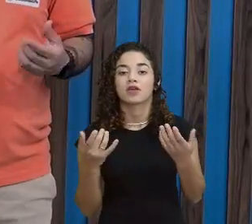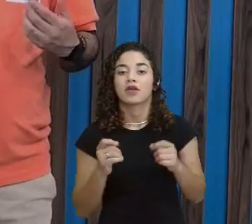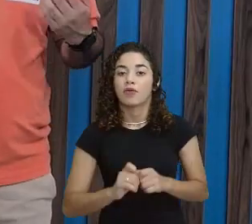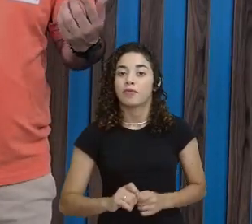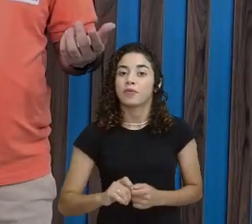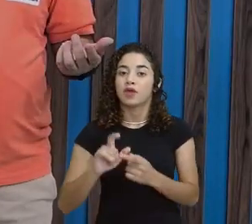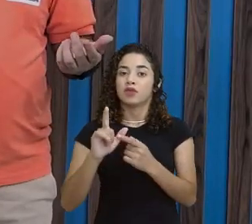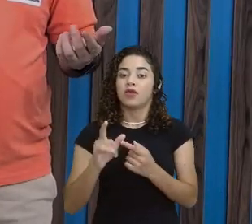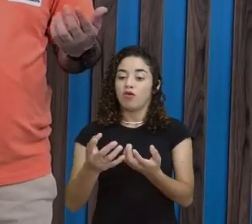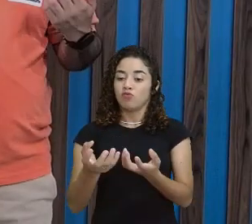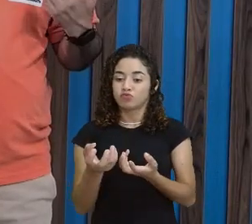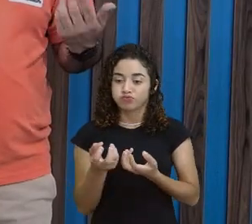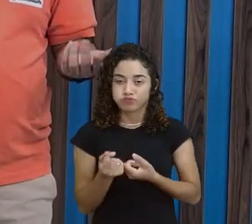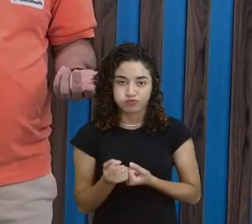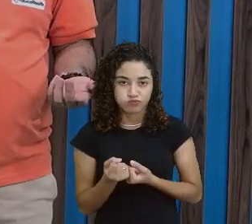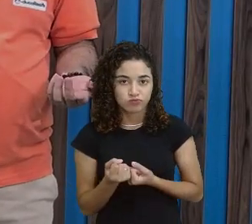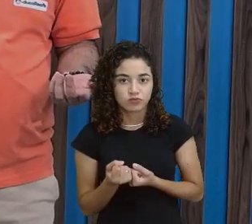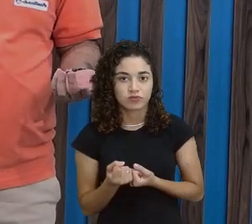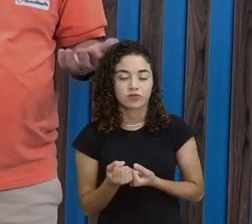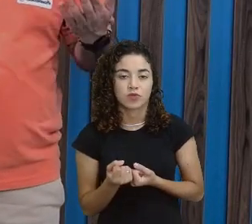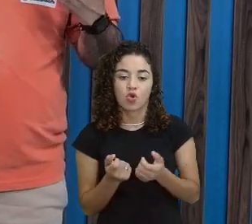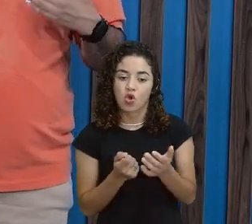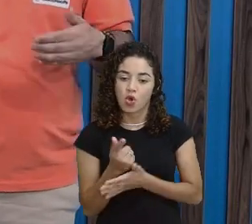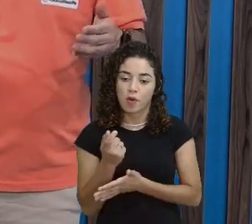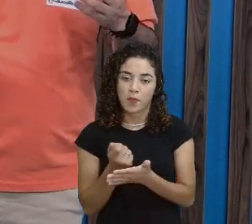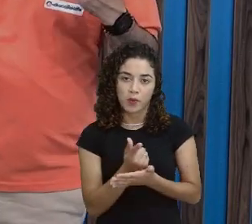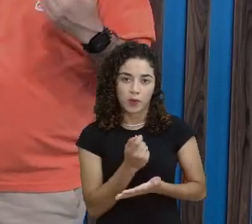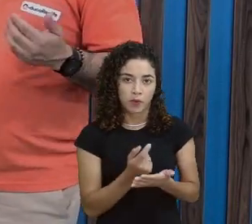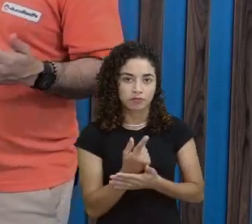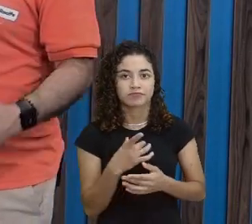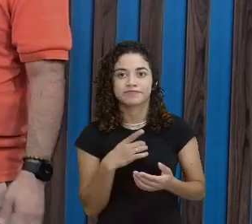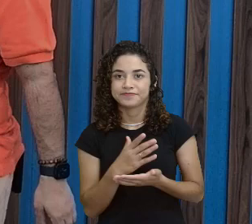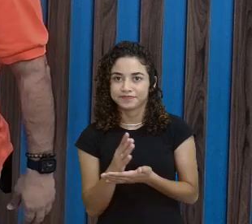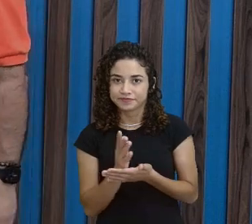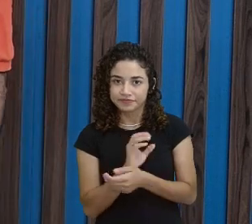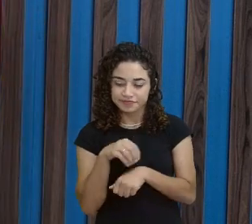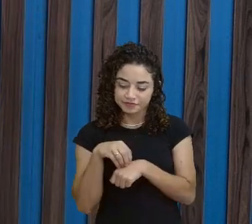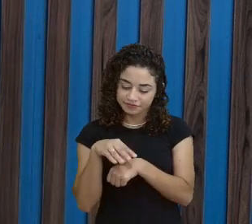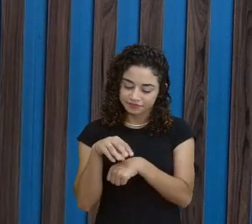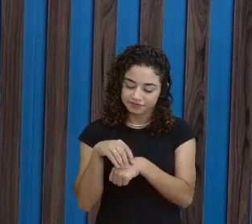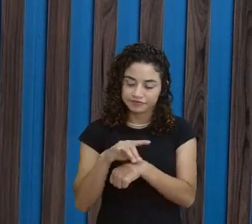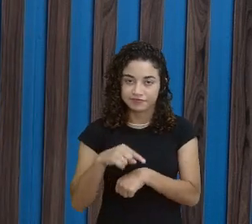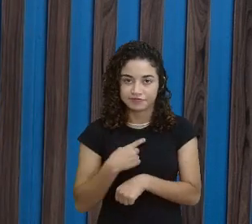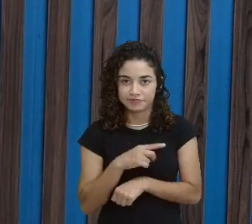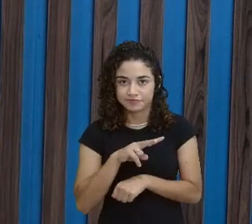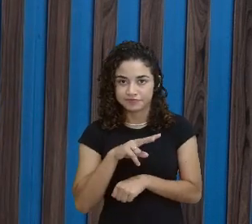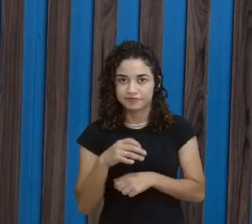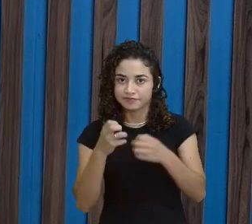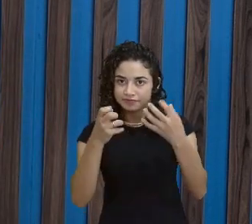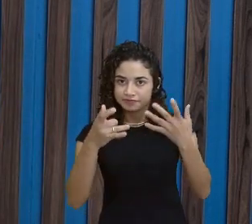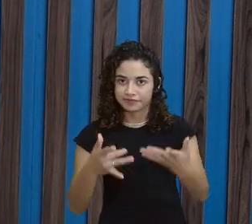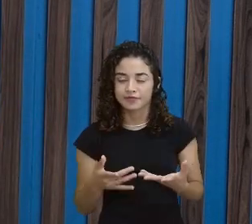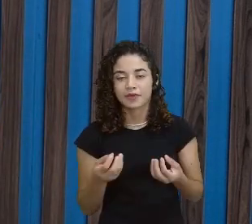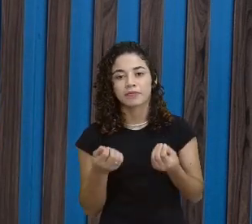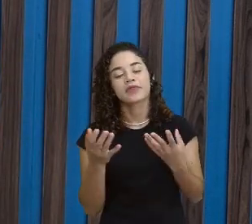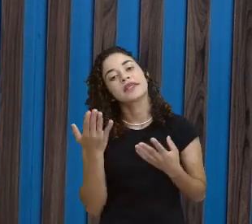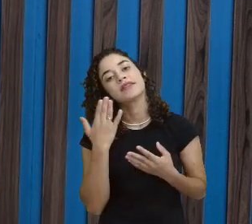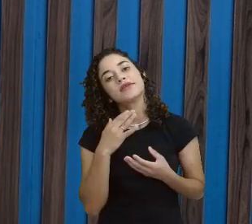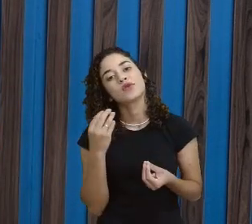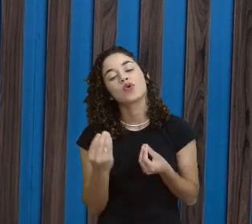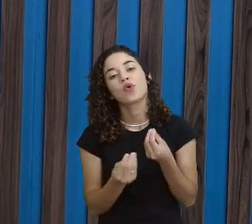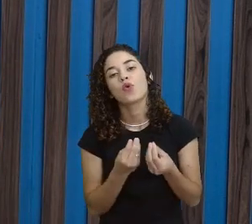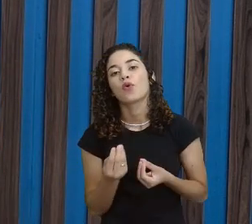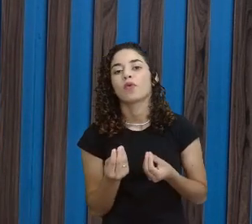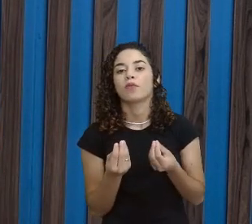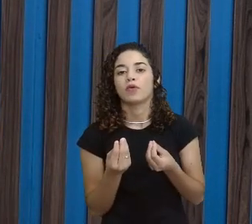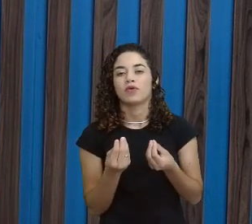né? Então, tem algumas dicas, né, que a gente vai dar aqui para a gente lidar com esses excessos, né, do final do ano,